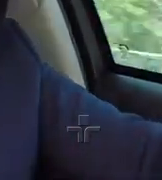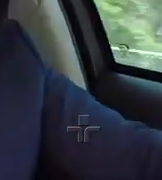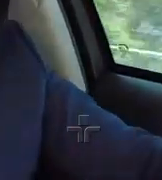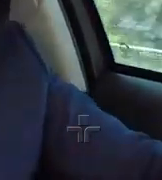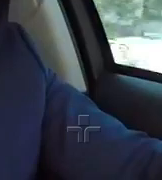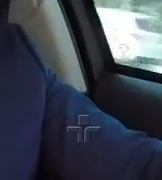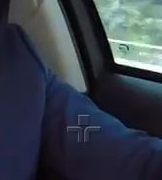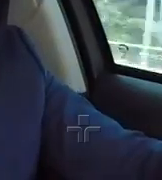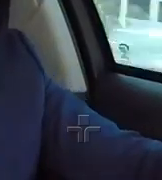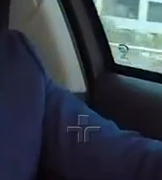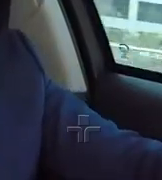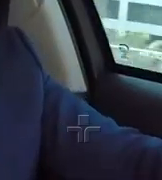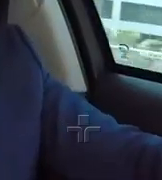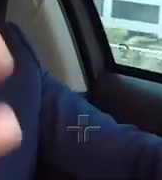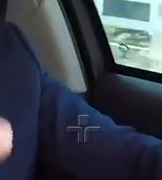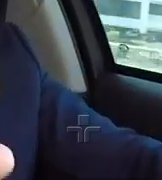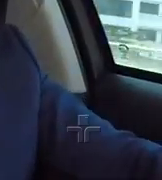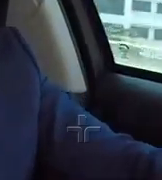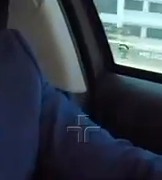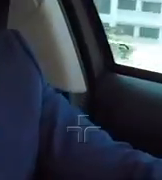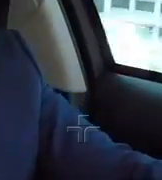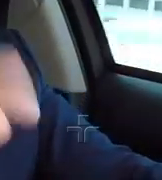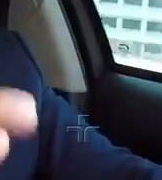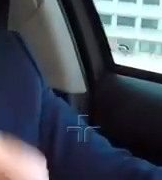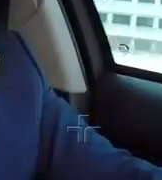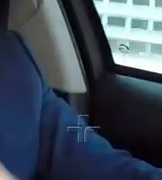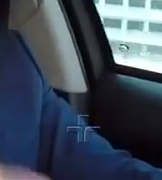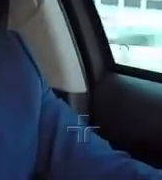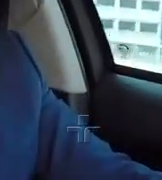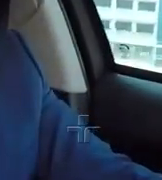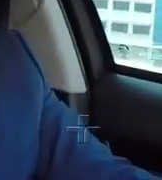clima extremamente descontraído. Inscreva-se então em